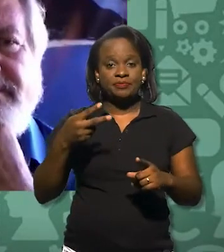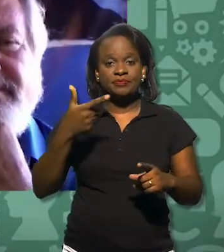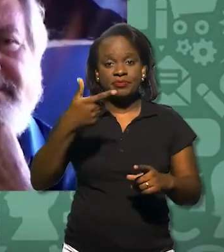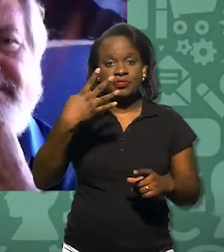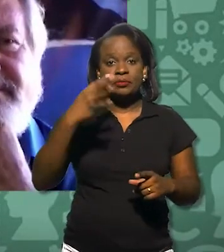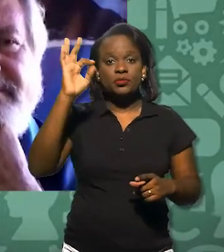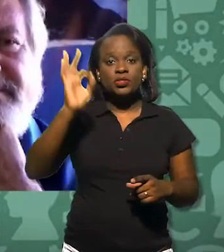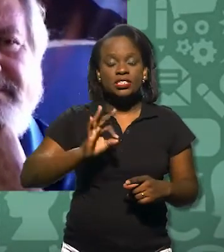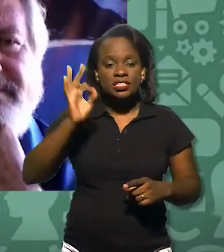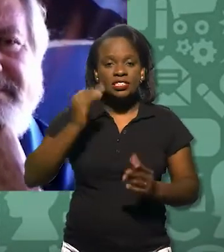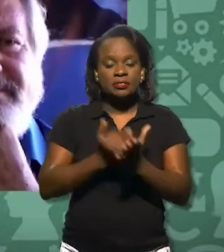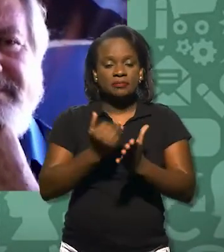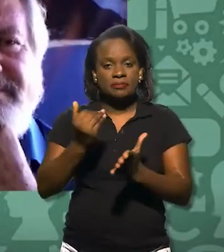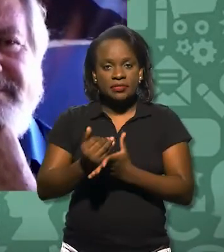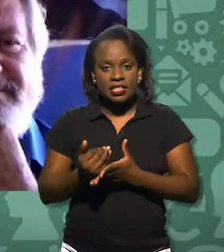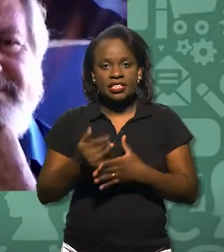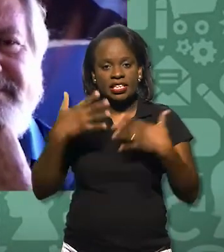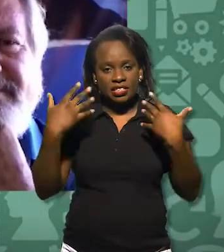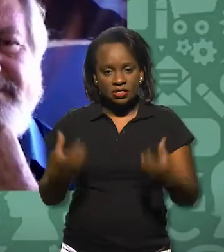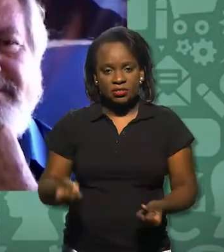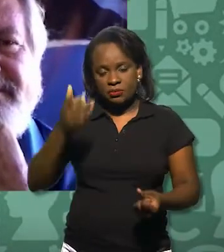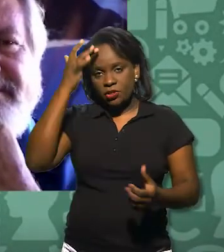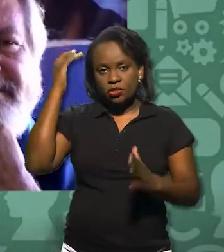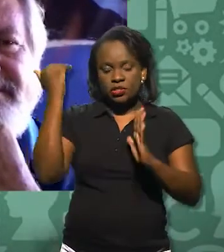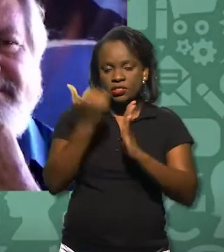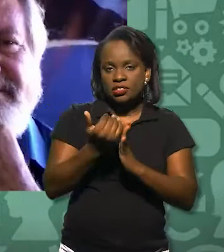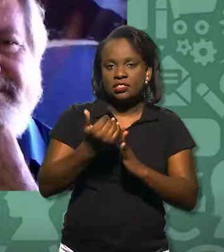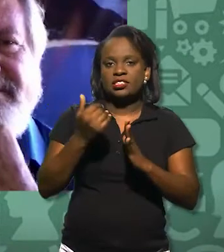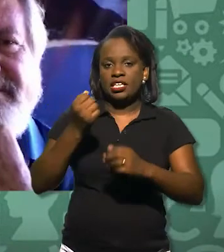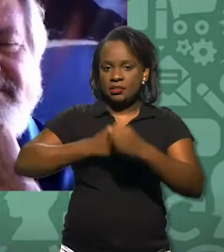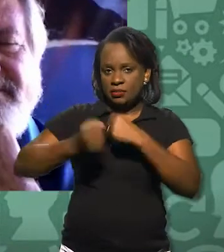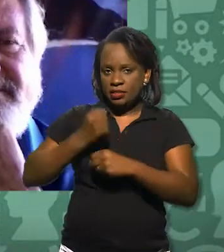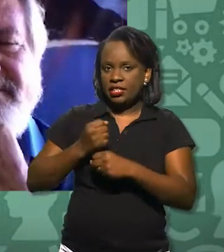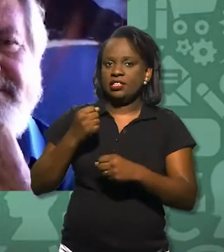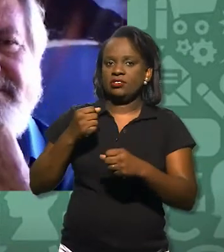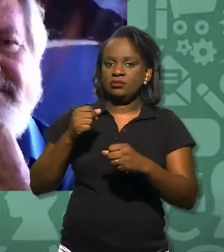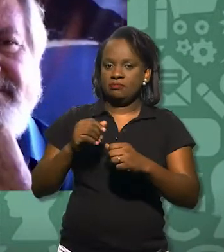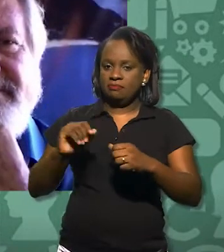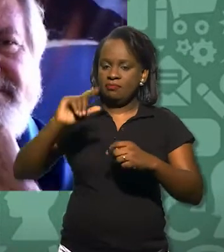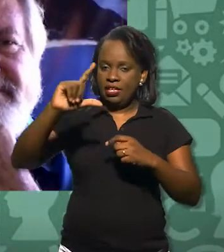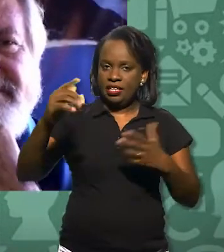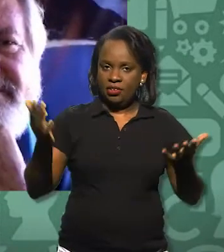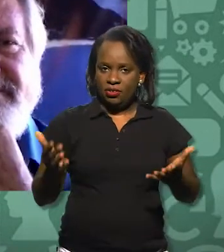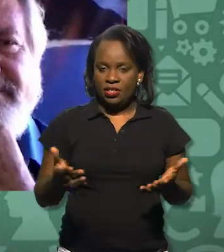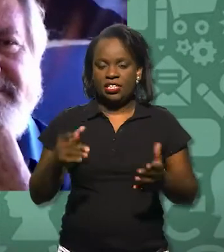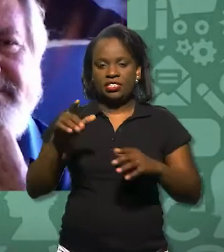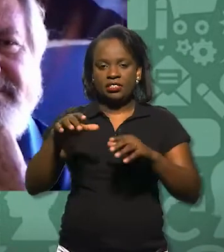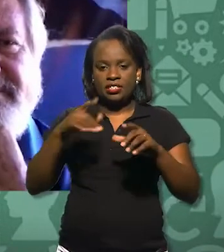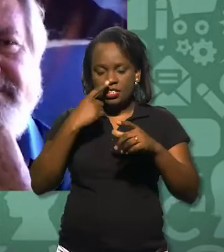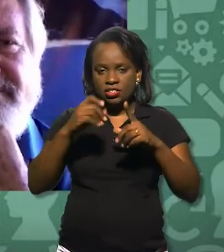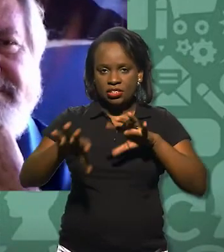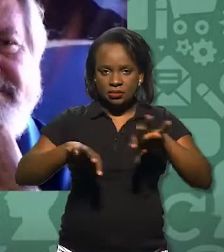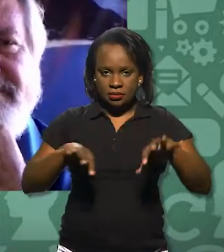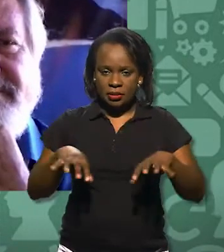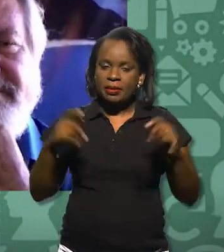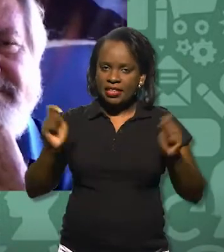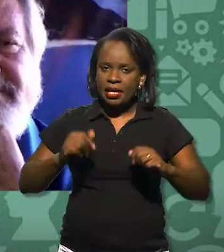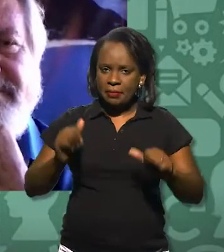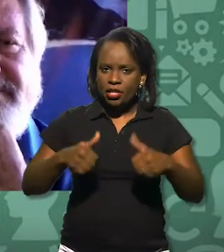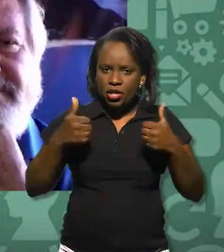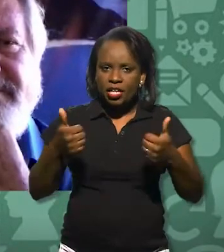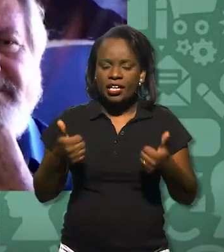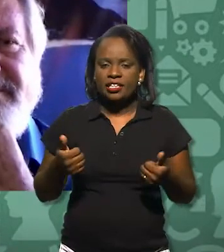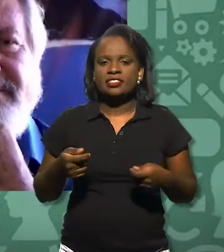que bom, 24% a mais de adesão em relação ao ano passado de coleta seletiva. Mas ainda